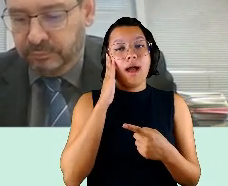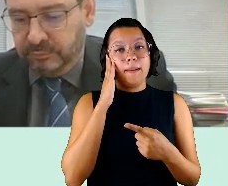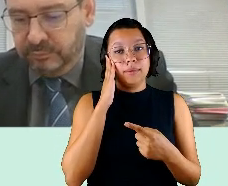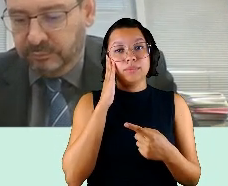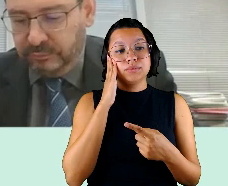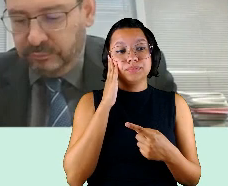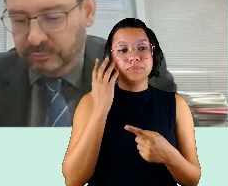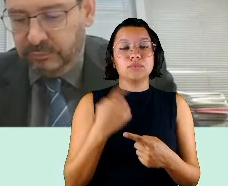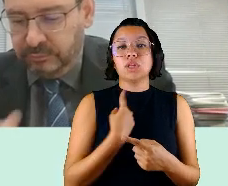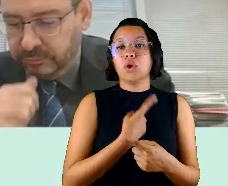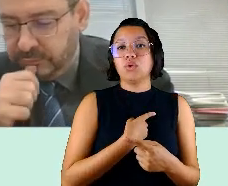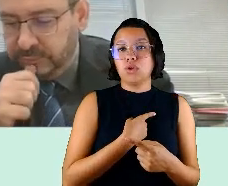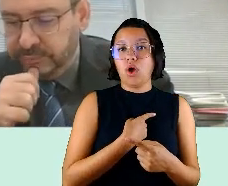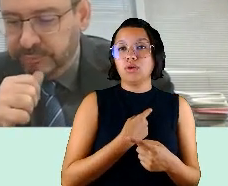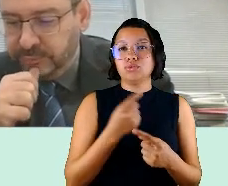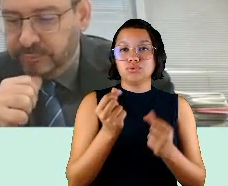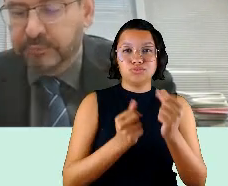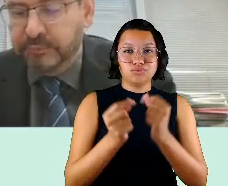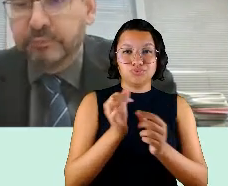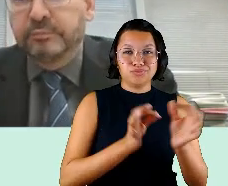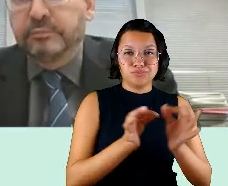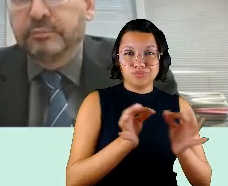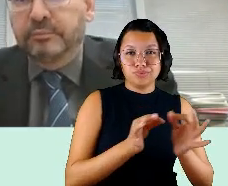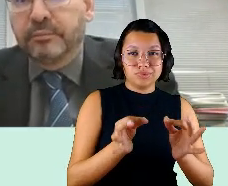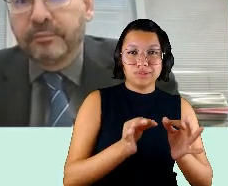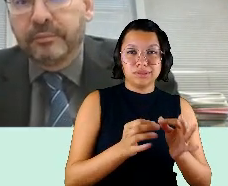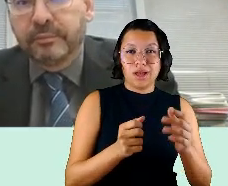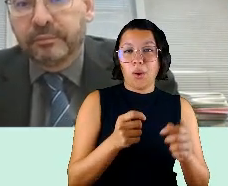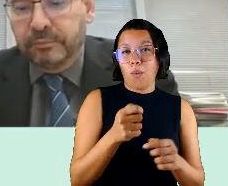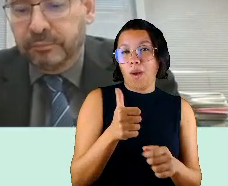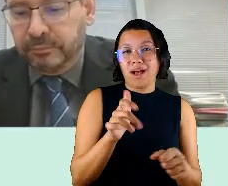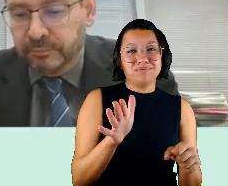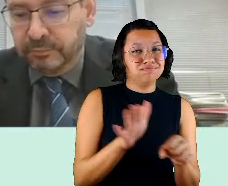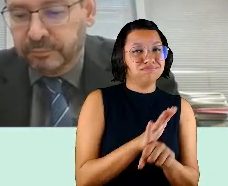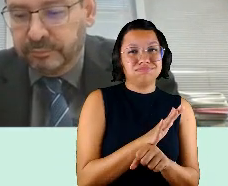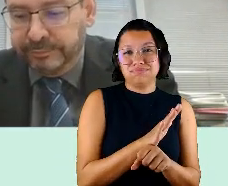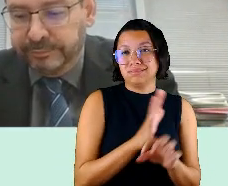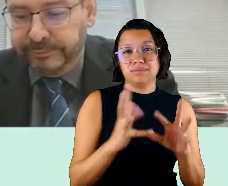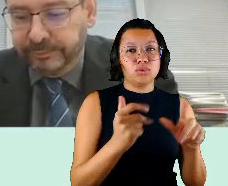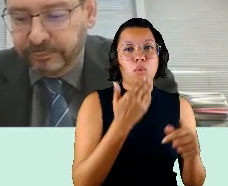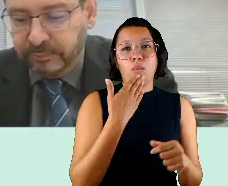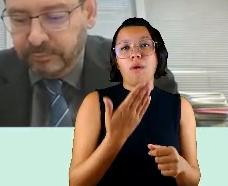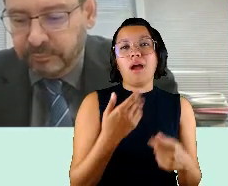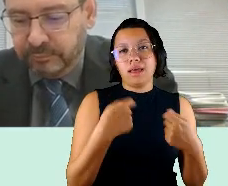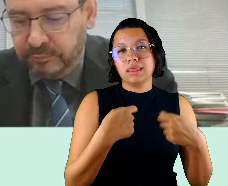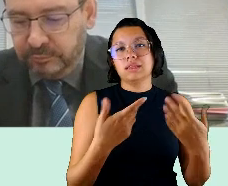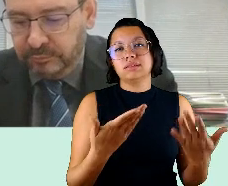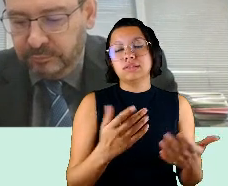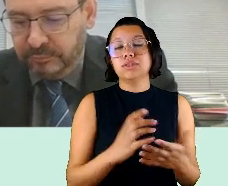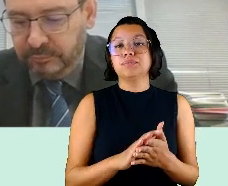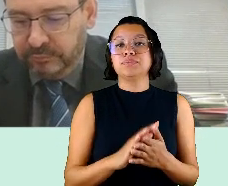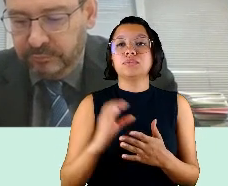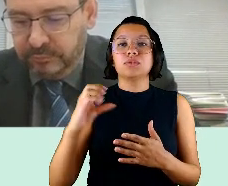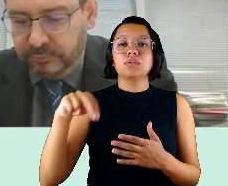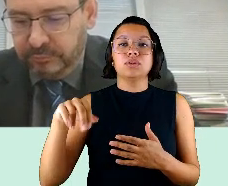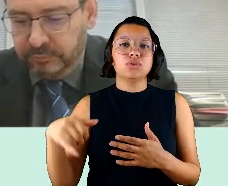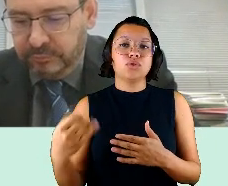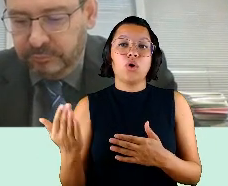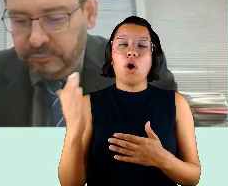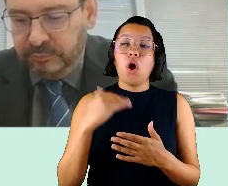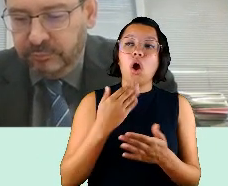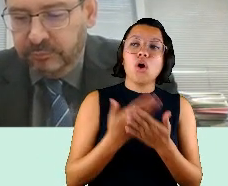os nossos orçamentos estão ficando insuficientes para toda a demanda. O CNJ